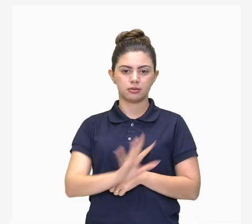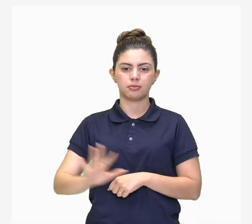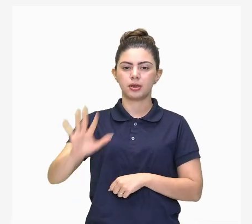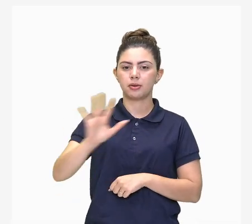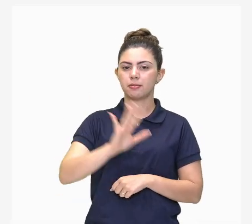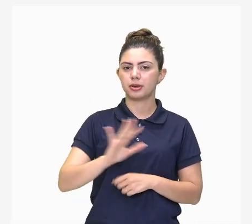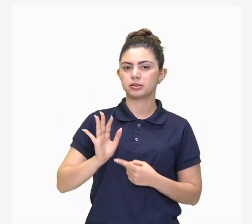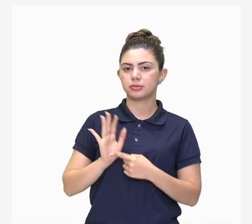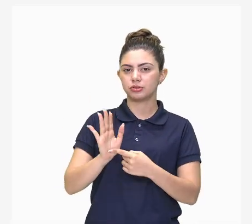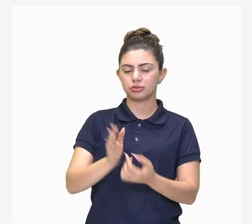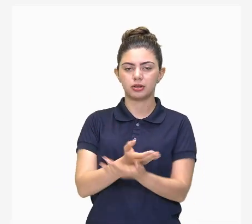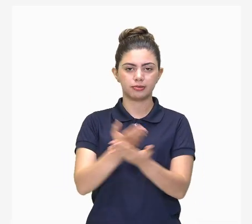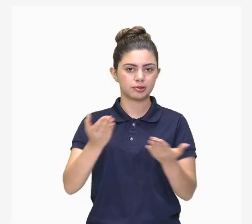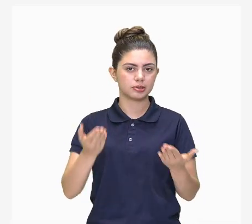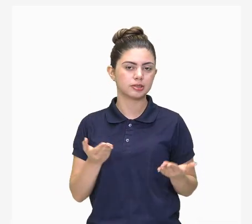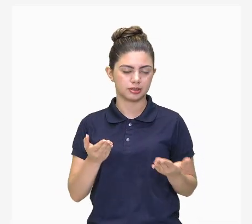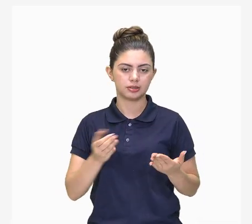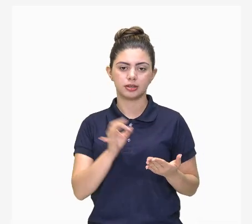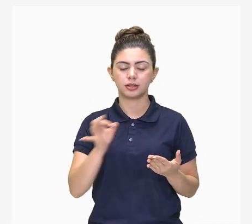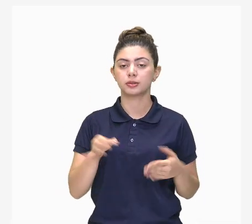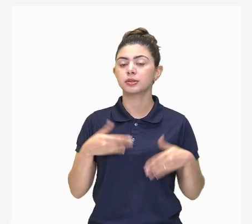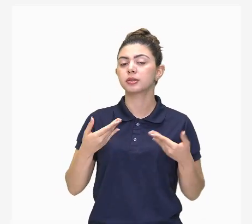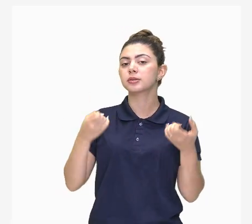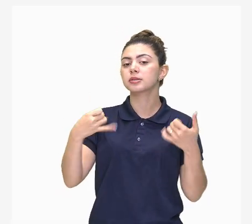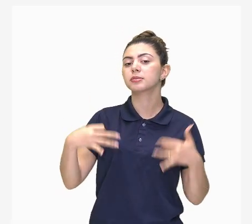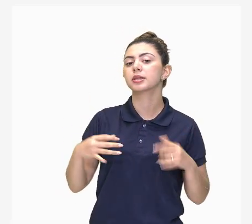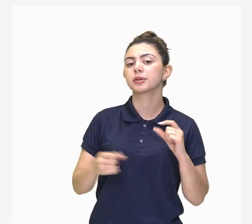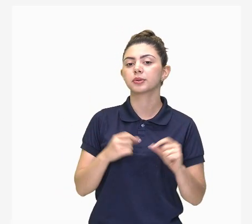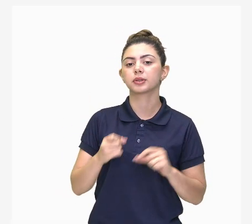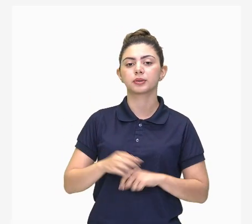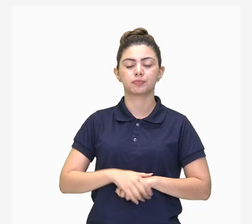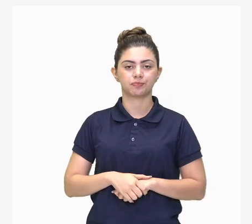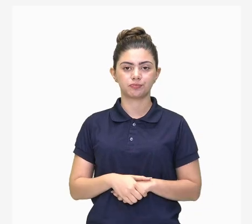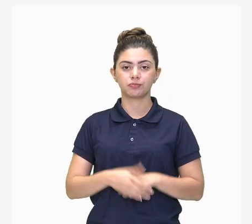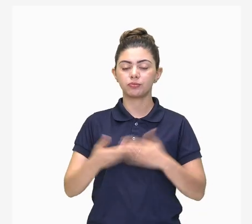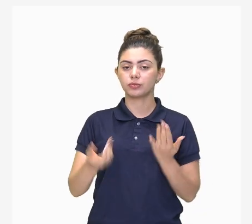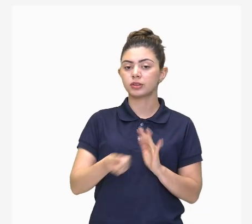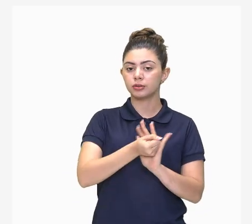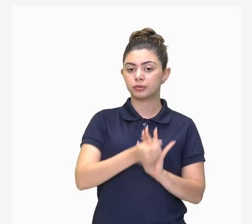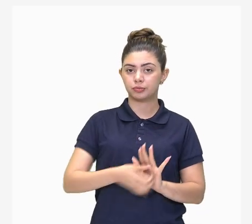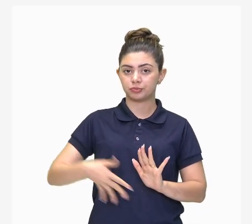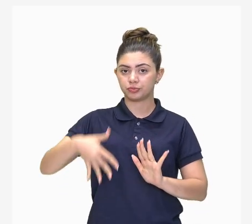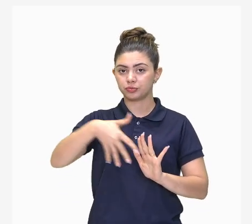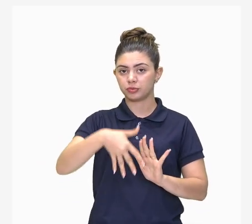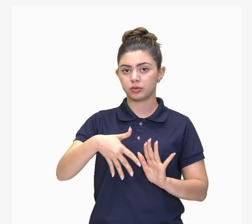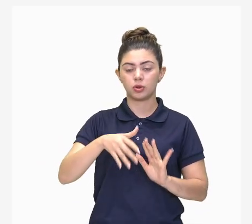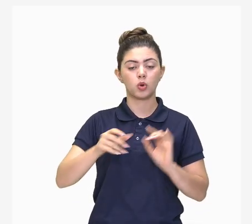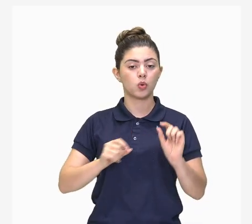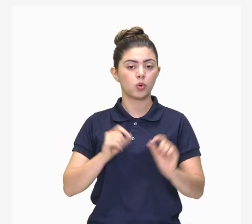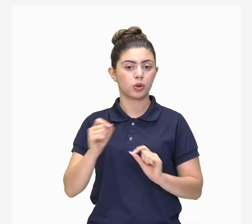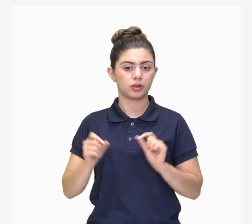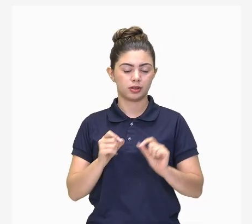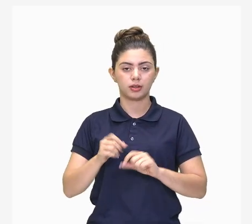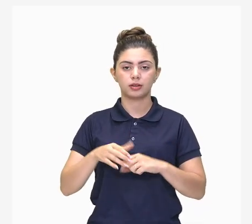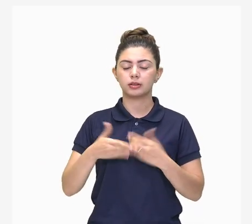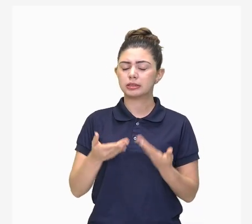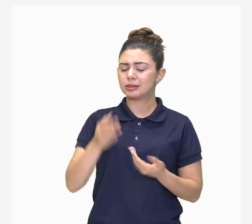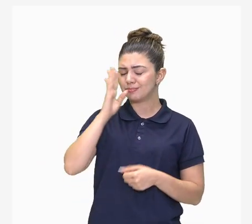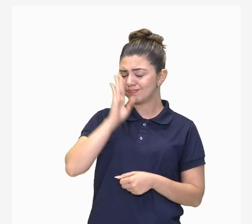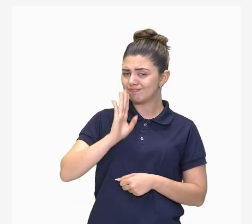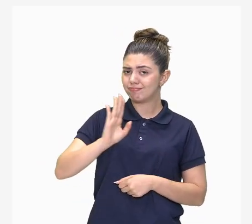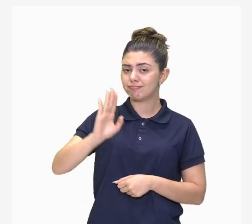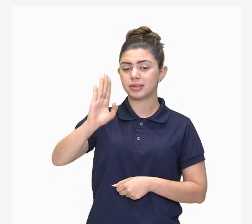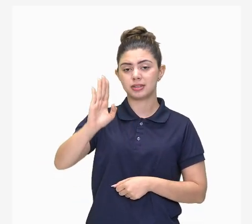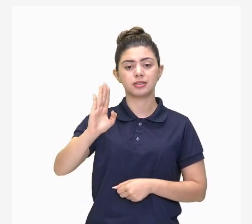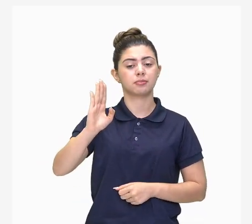mapeamento, ele diz que as figuras de linguagem, a